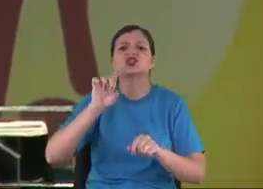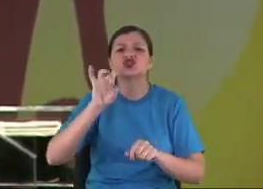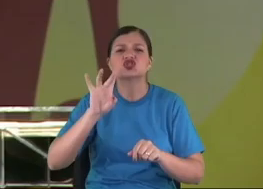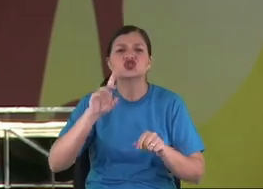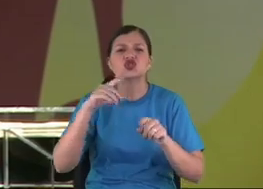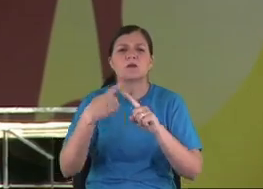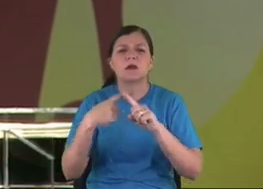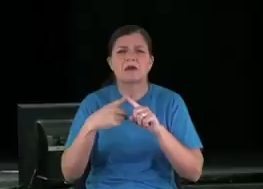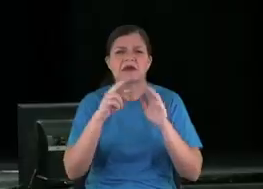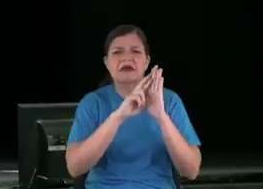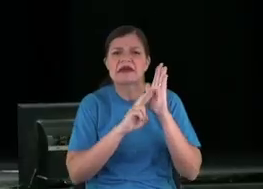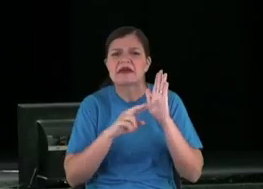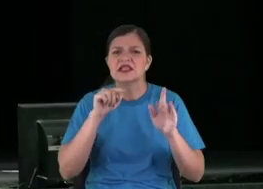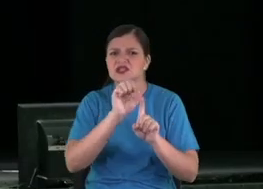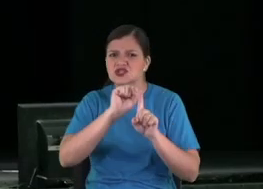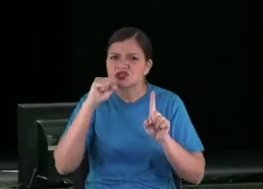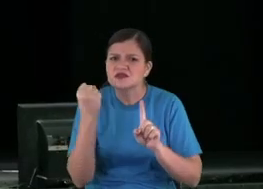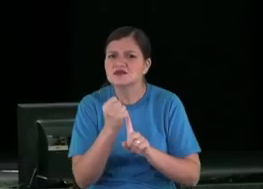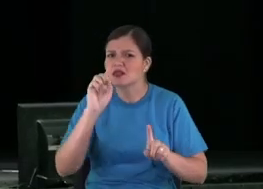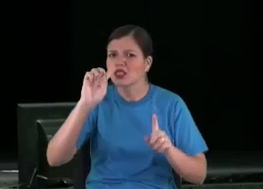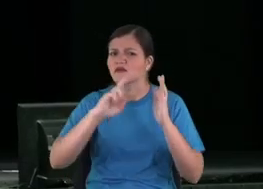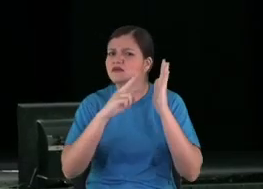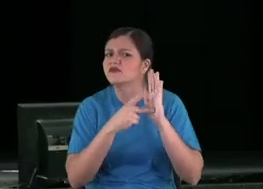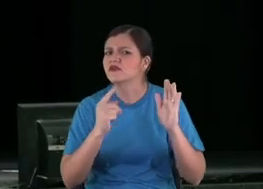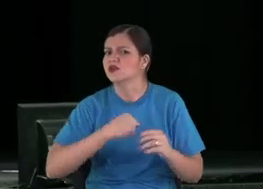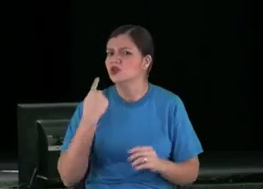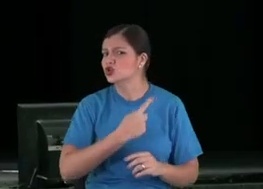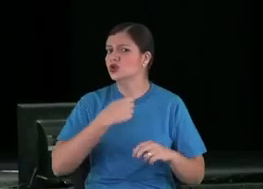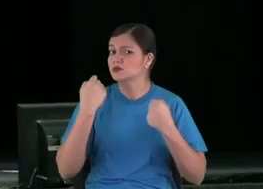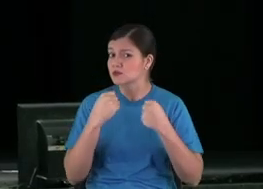que nós temos que